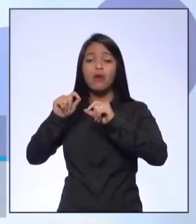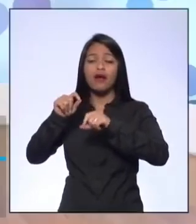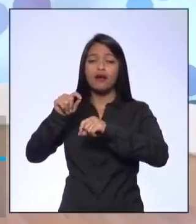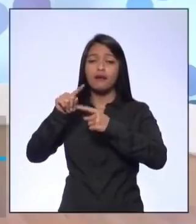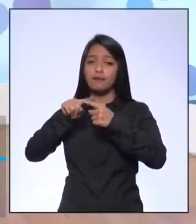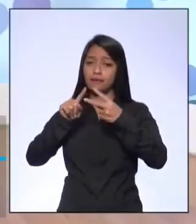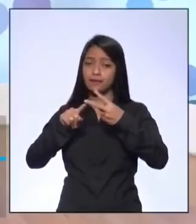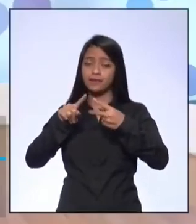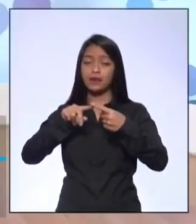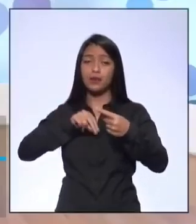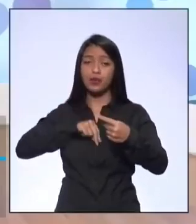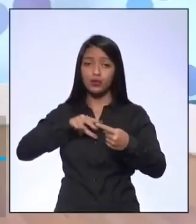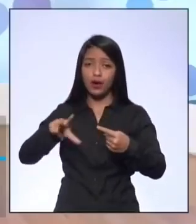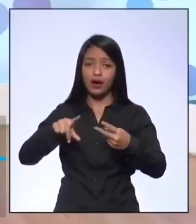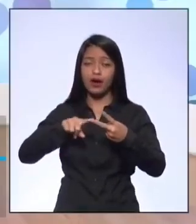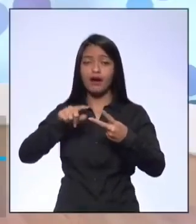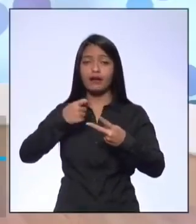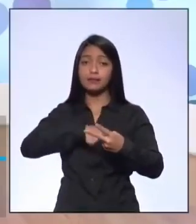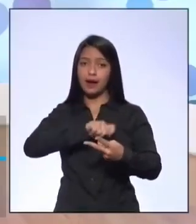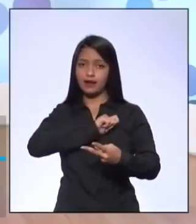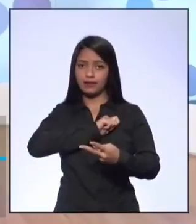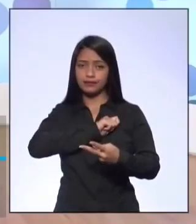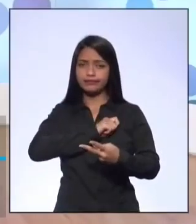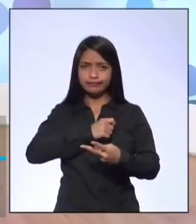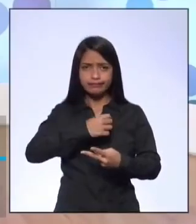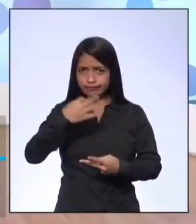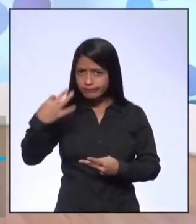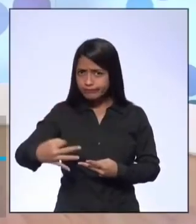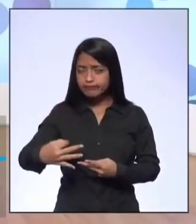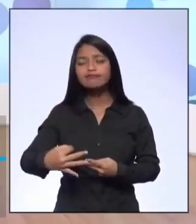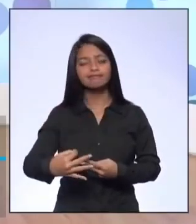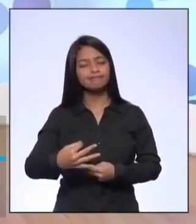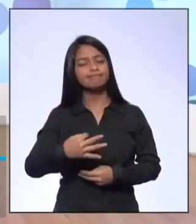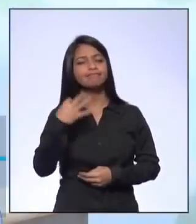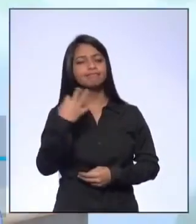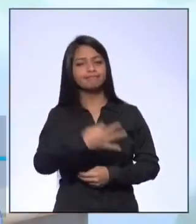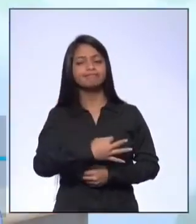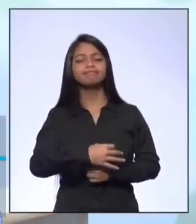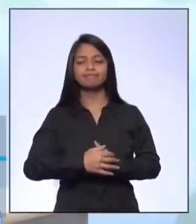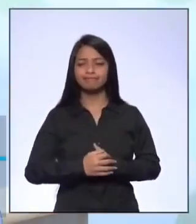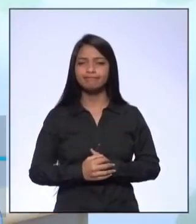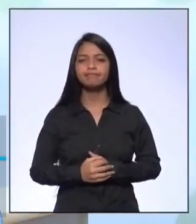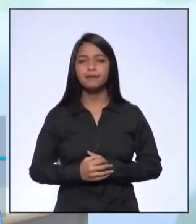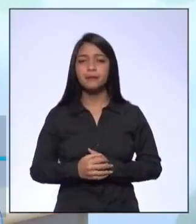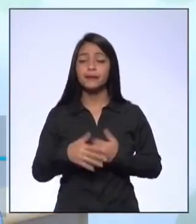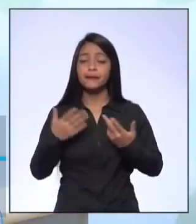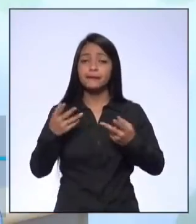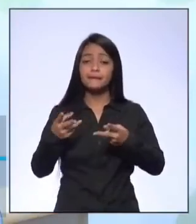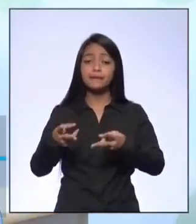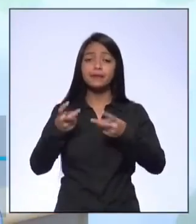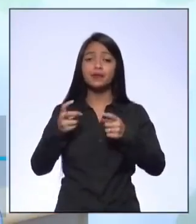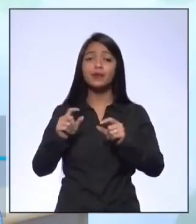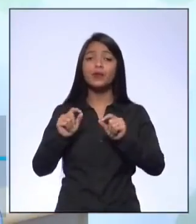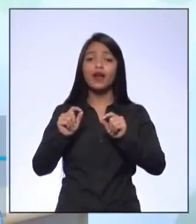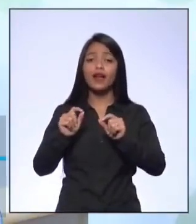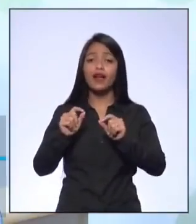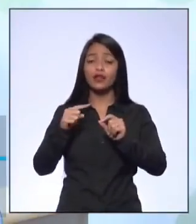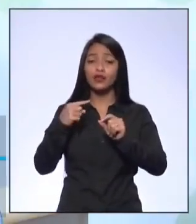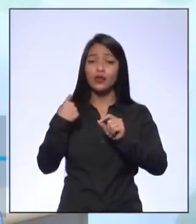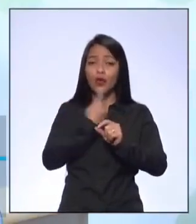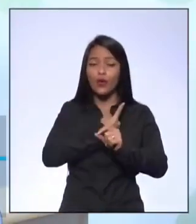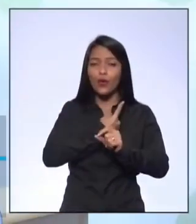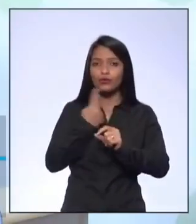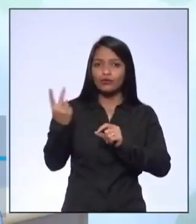correto? Correto, exatamente isso. Ou seja, nós estamos já aqui observando,